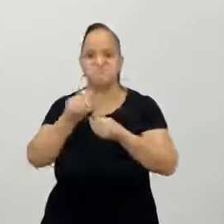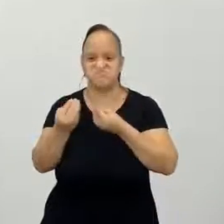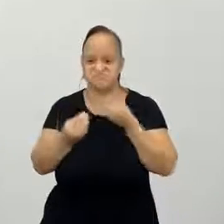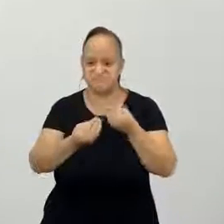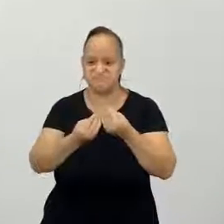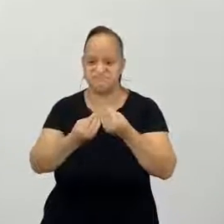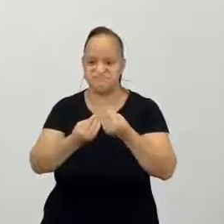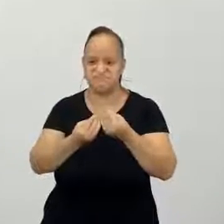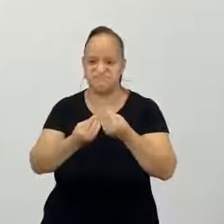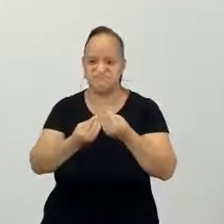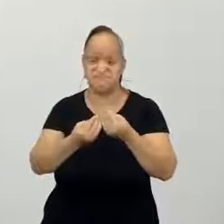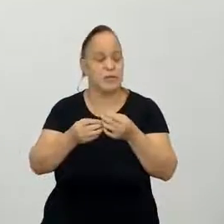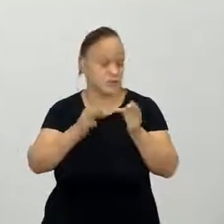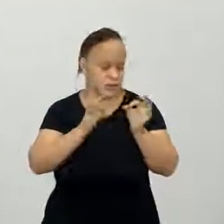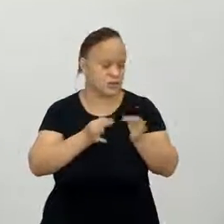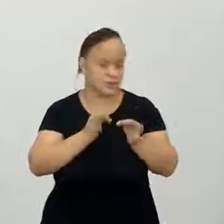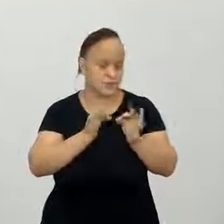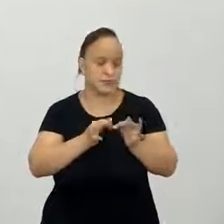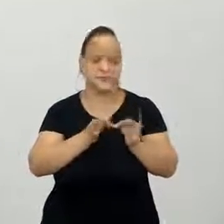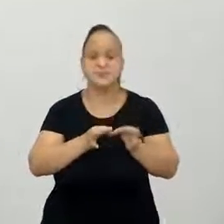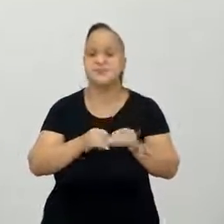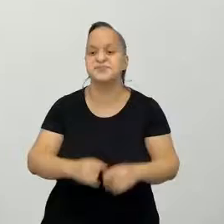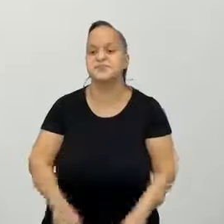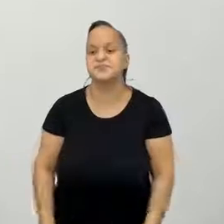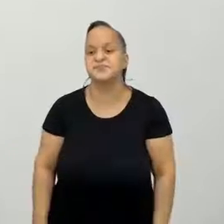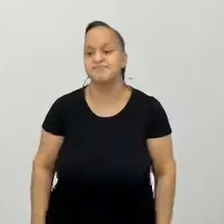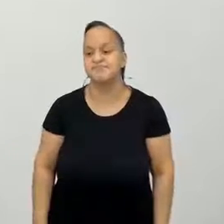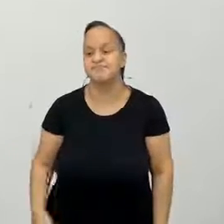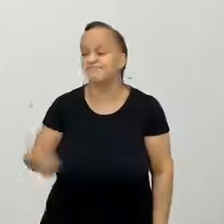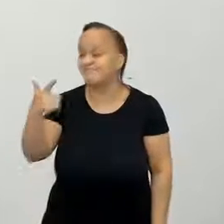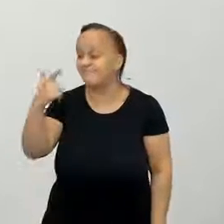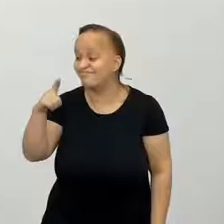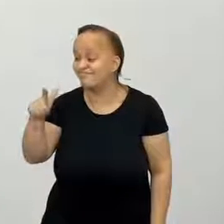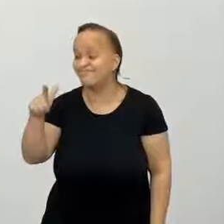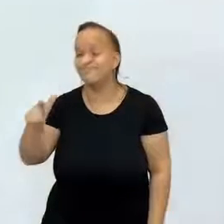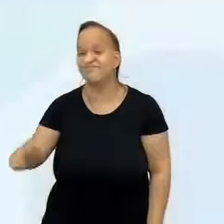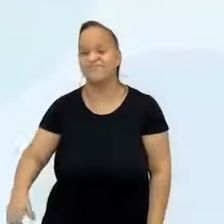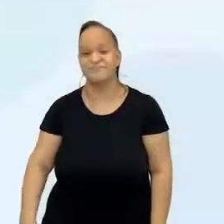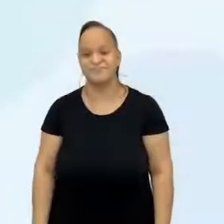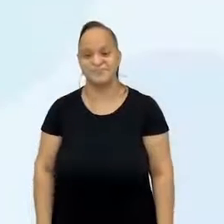pelos filósofos. Correto. Aí o próximo.